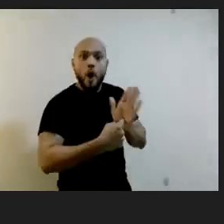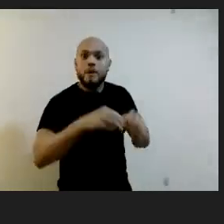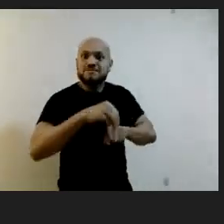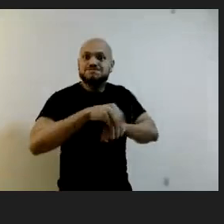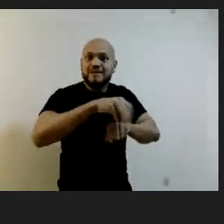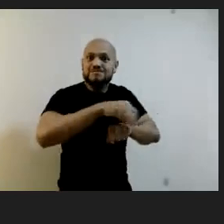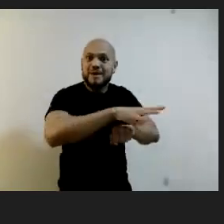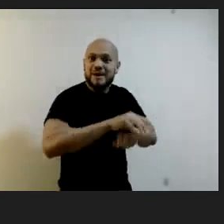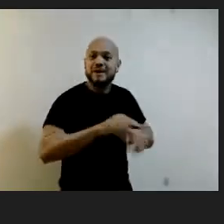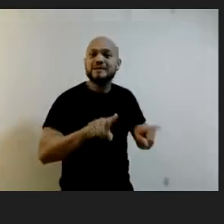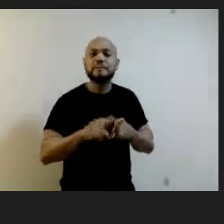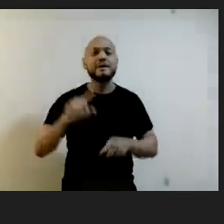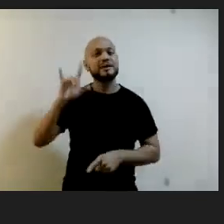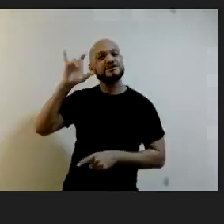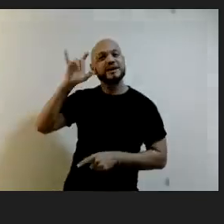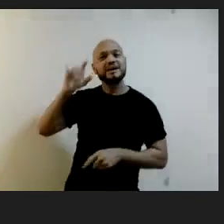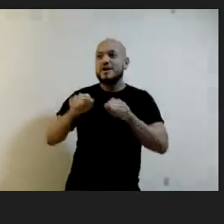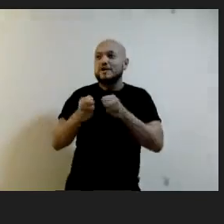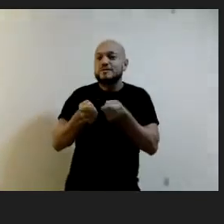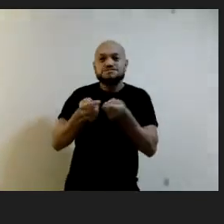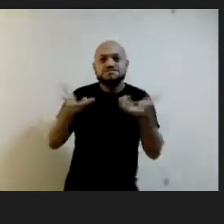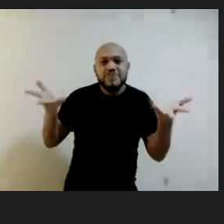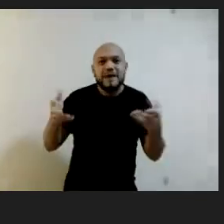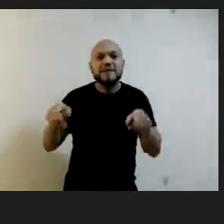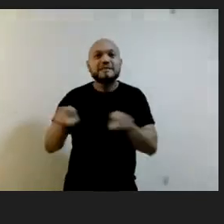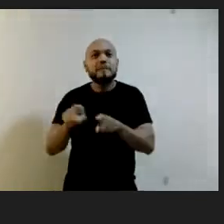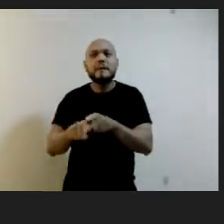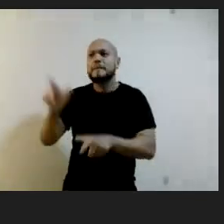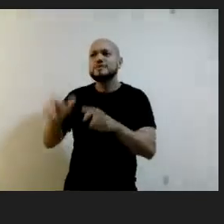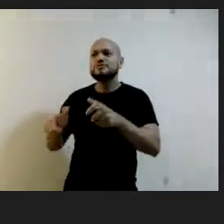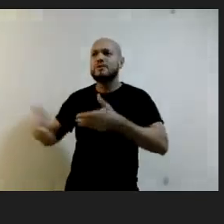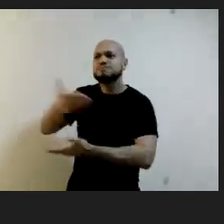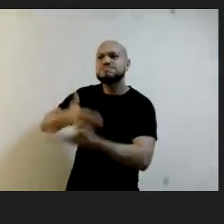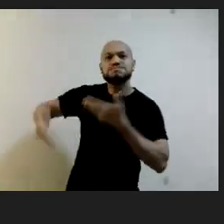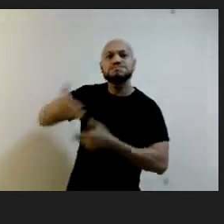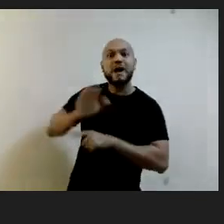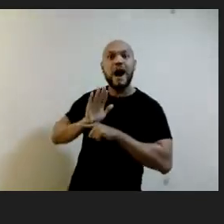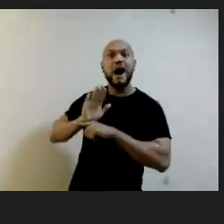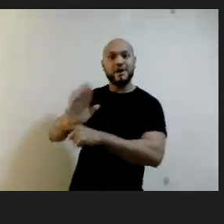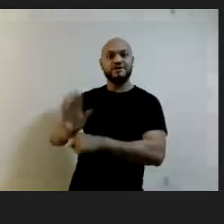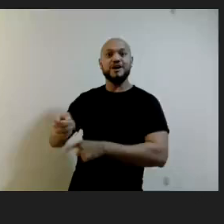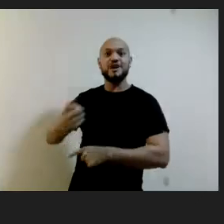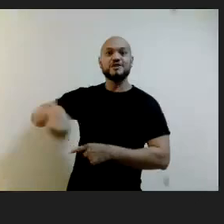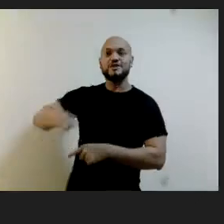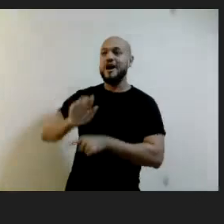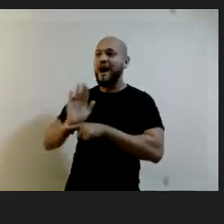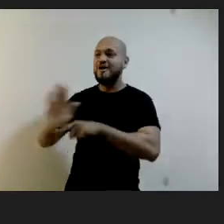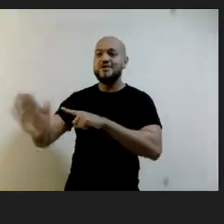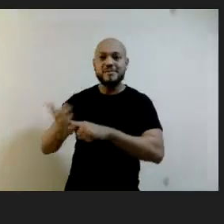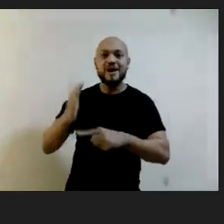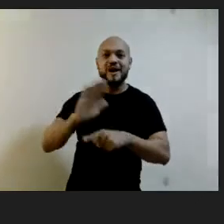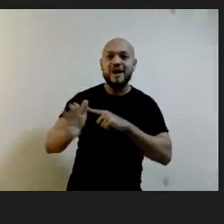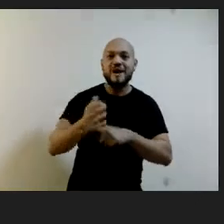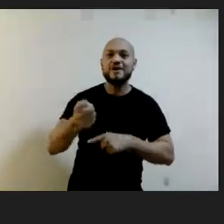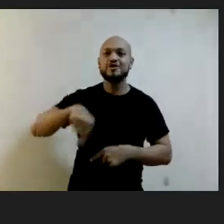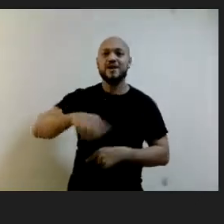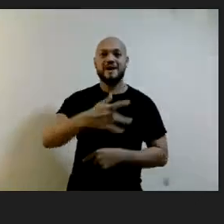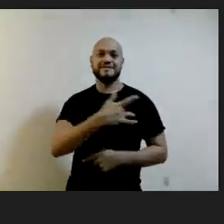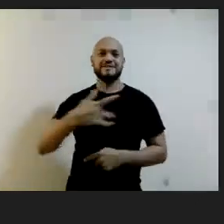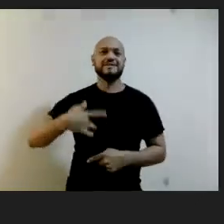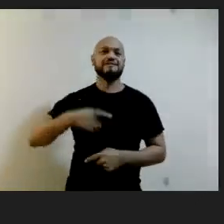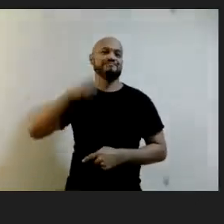redes sociais, falando com outros, a gente consegue que mais pessoas sejam saudáveis e